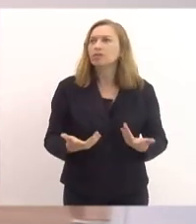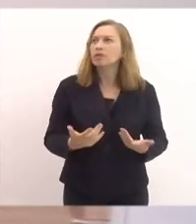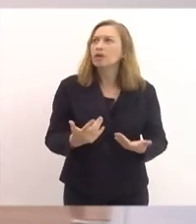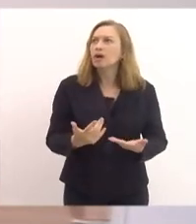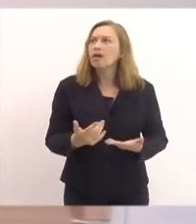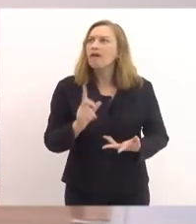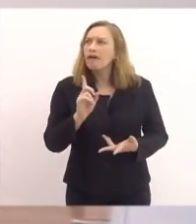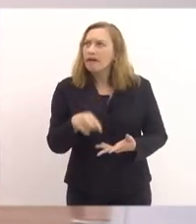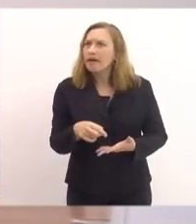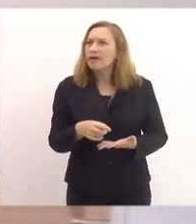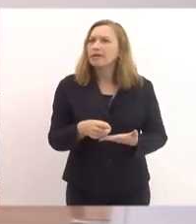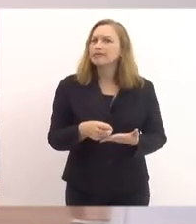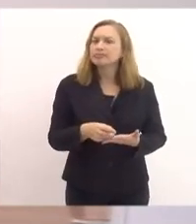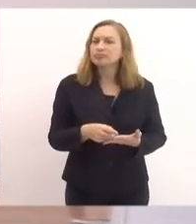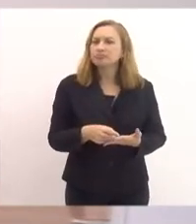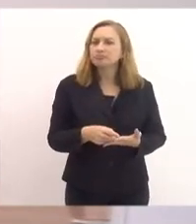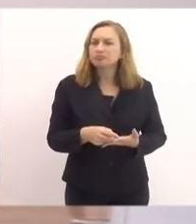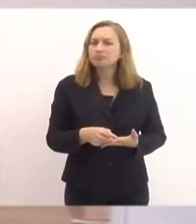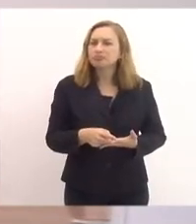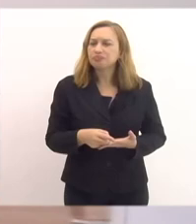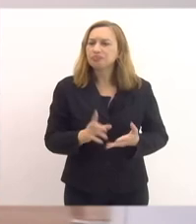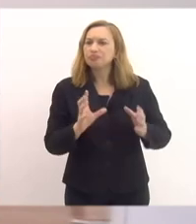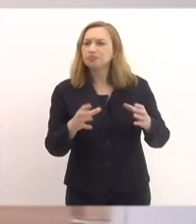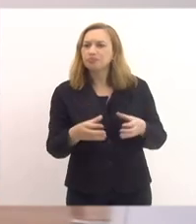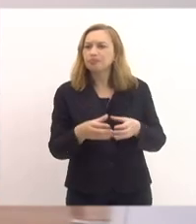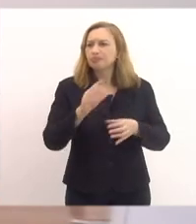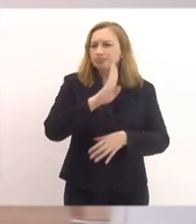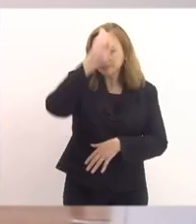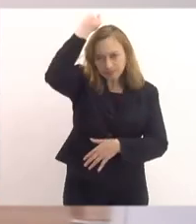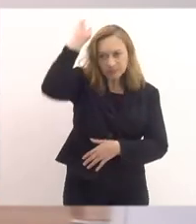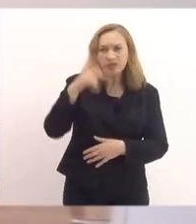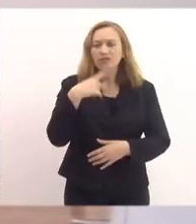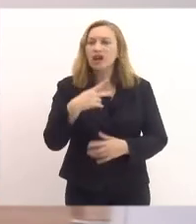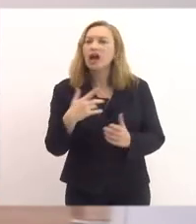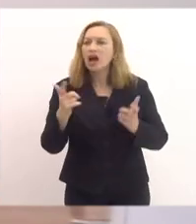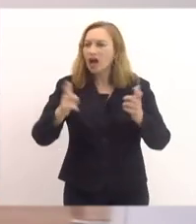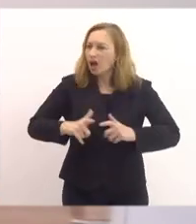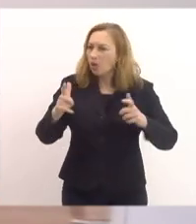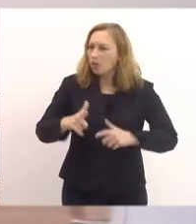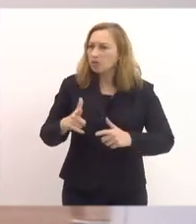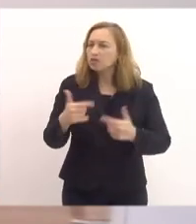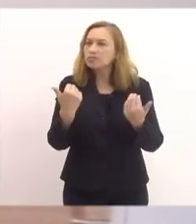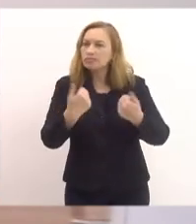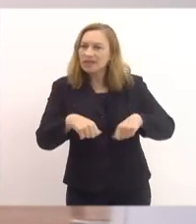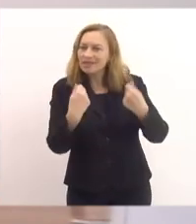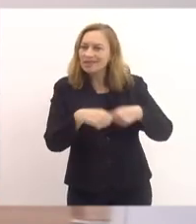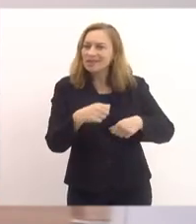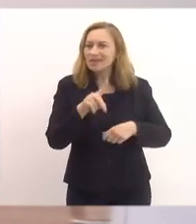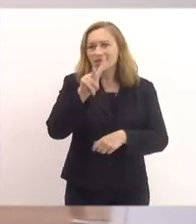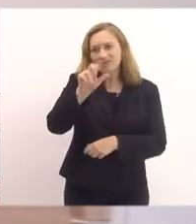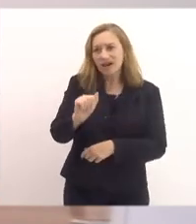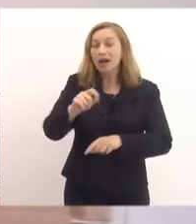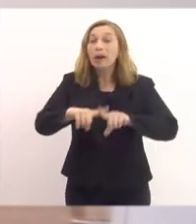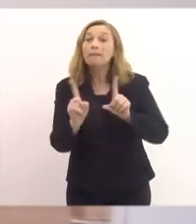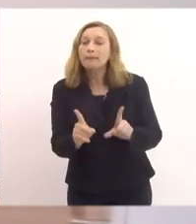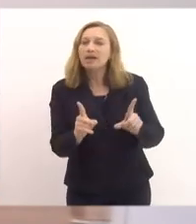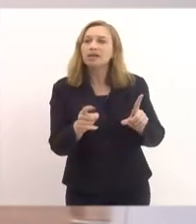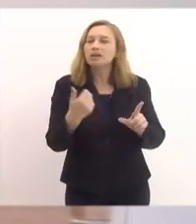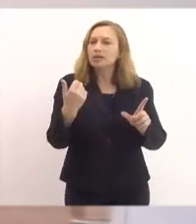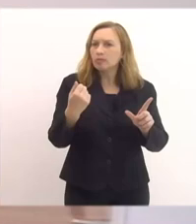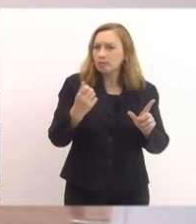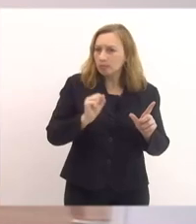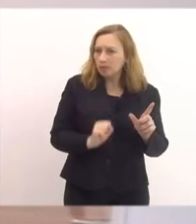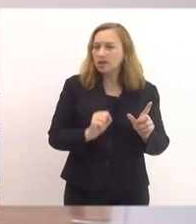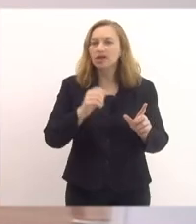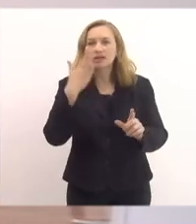da atribuição e é pertinente o Corpo de Bombeiro dizer aonde deseja essas vagas, mas se a gente pelo menos pudesse saber, olha,